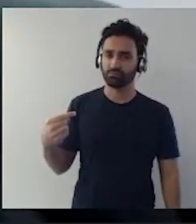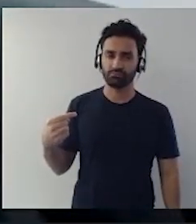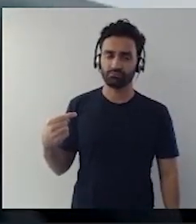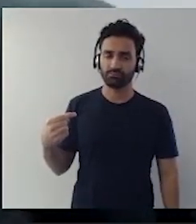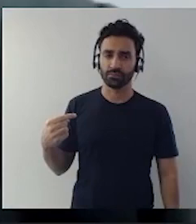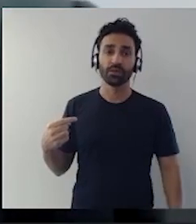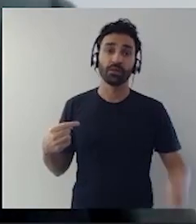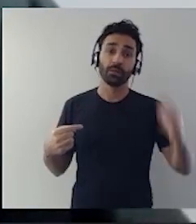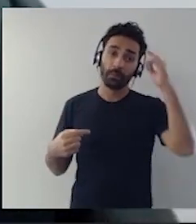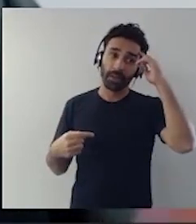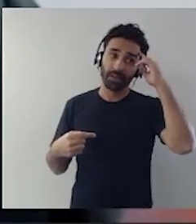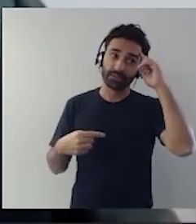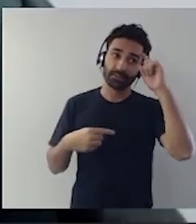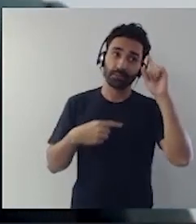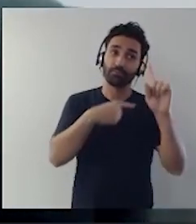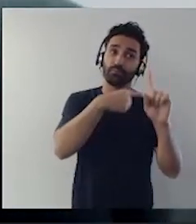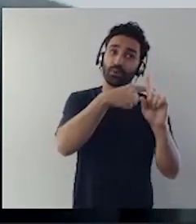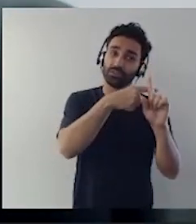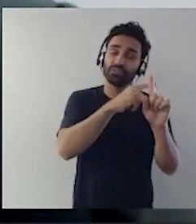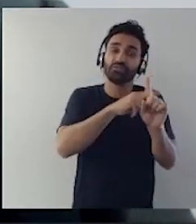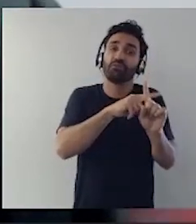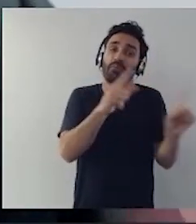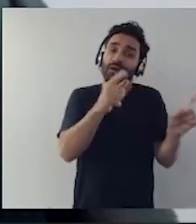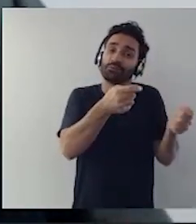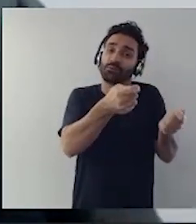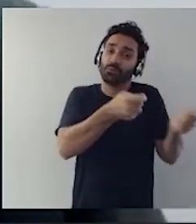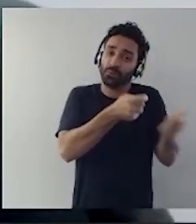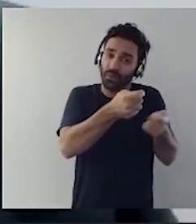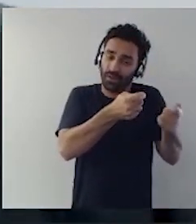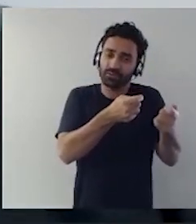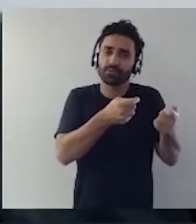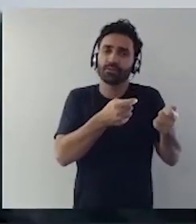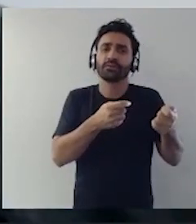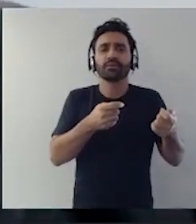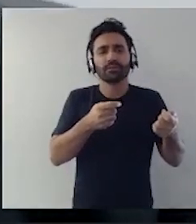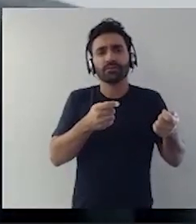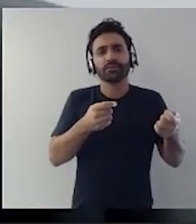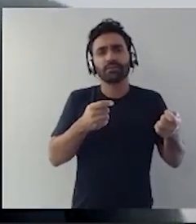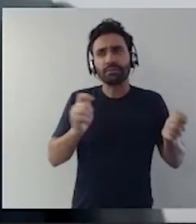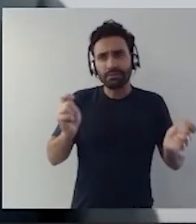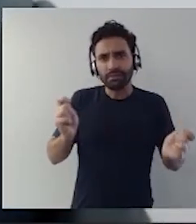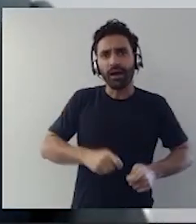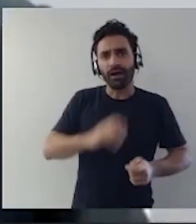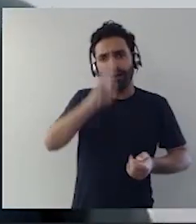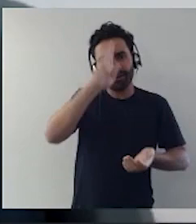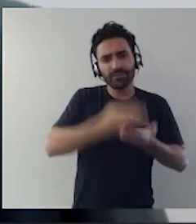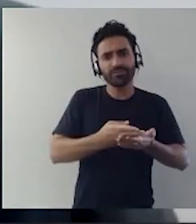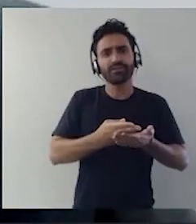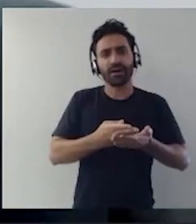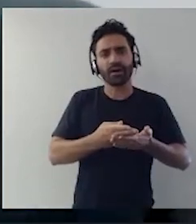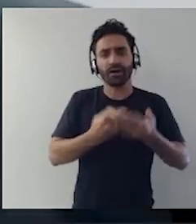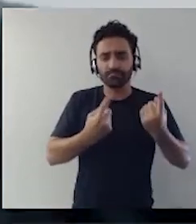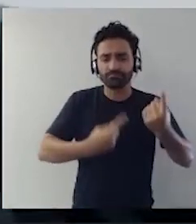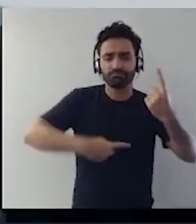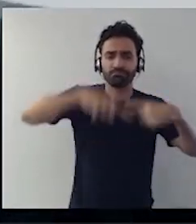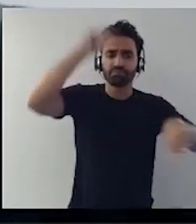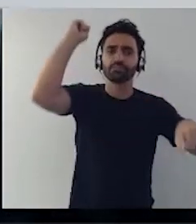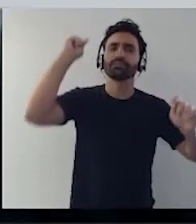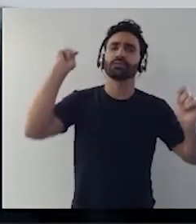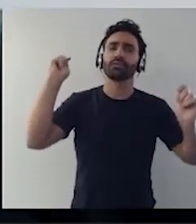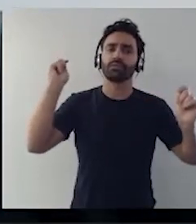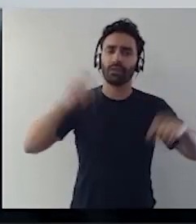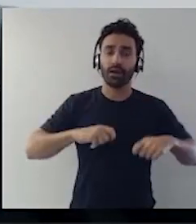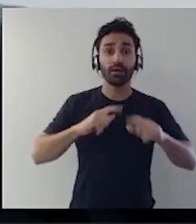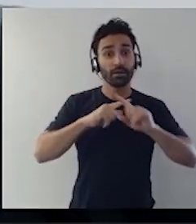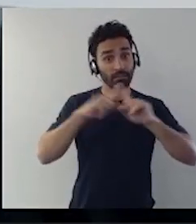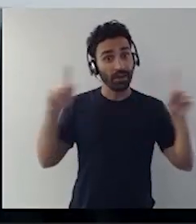otimismo contido nos fará ver que temos condições de sair dessa crise, ponto 1,